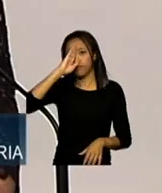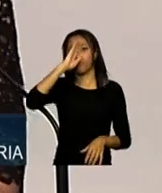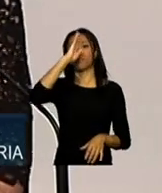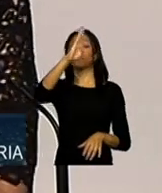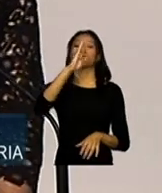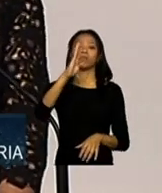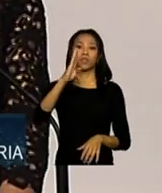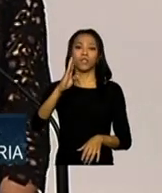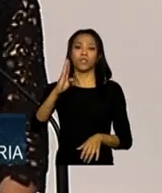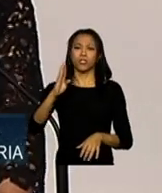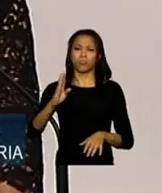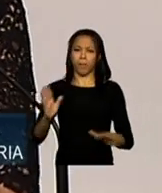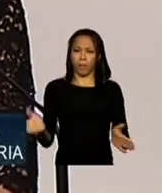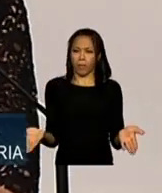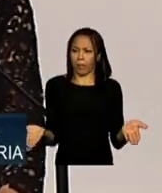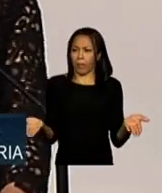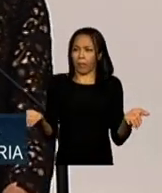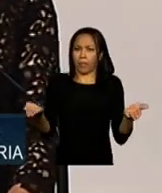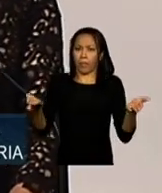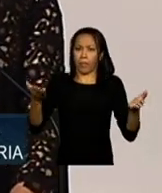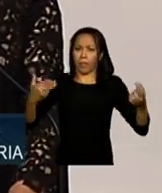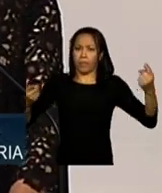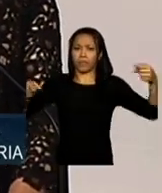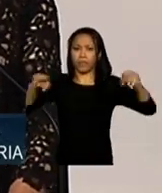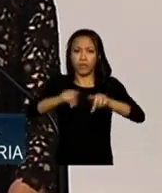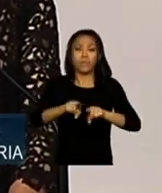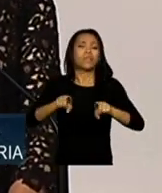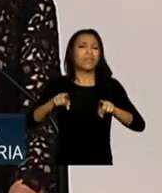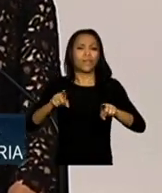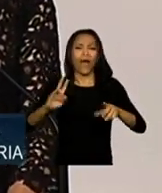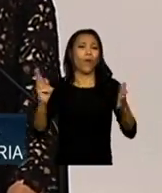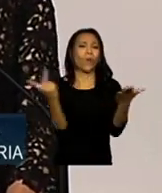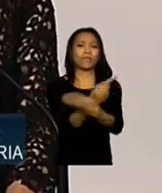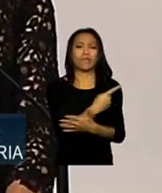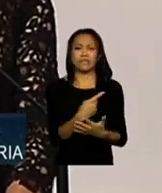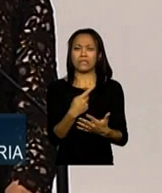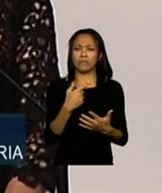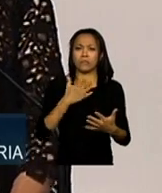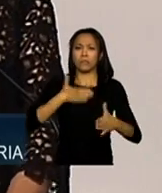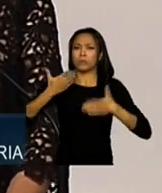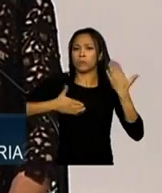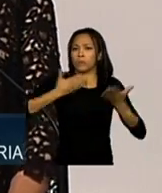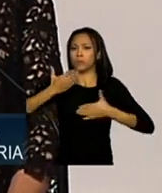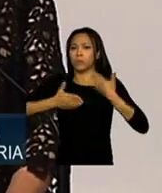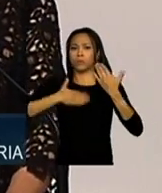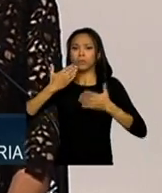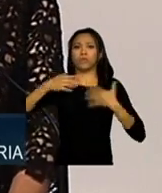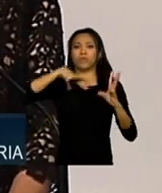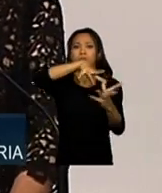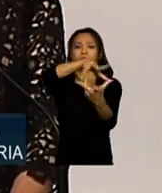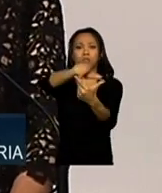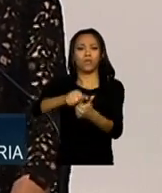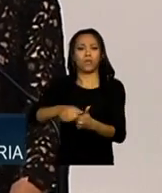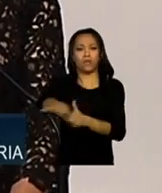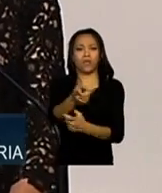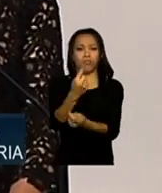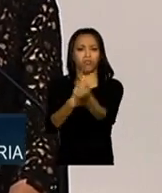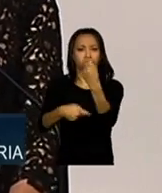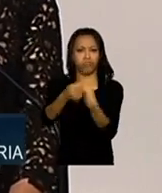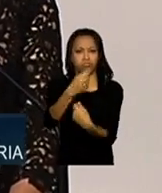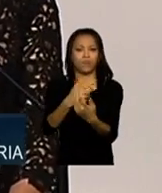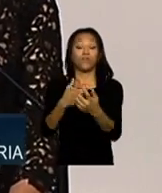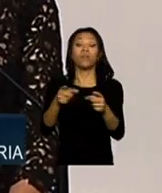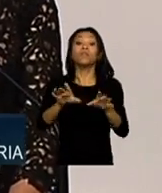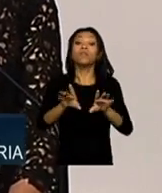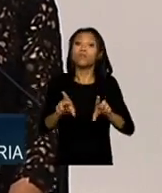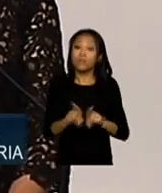para competir nessa fase de dificuldades e incertezas internacionais, mas, sobretudo, quando